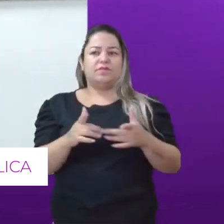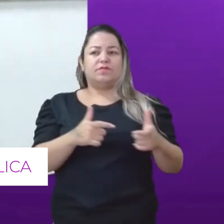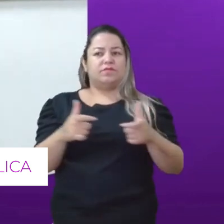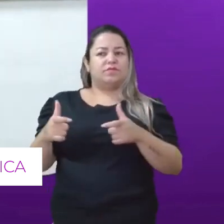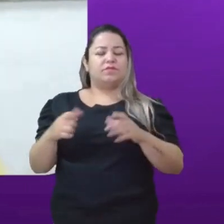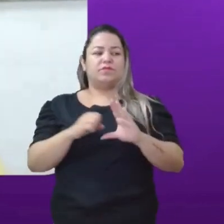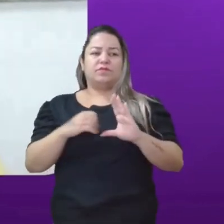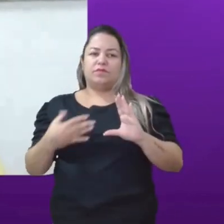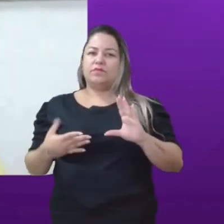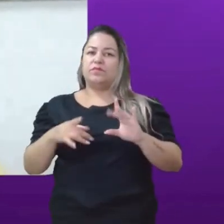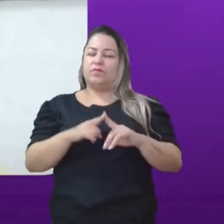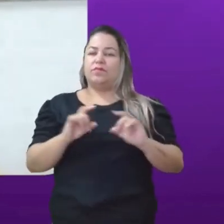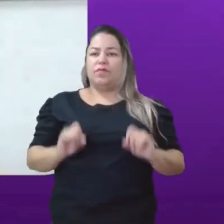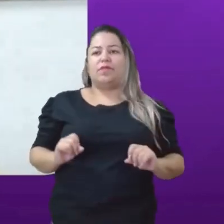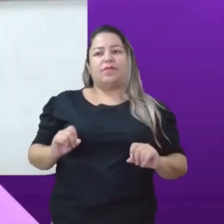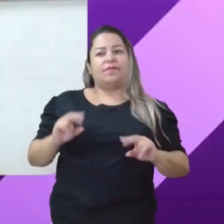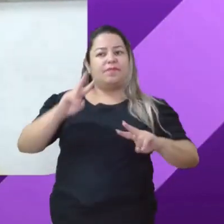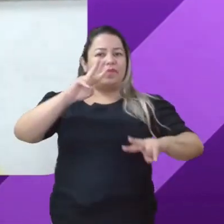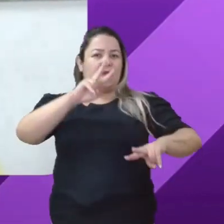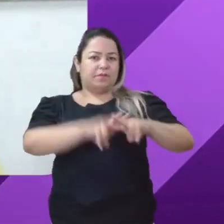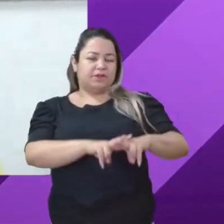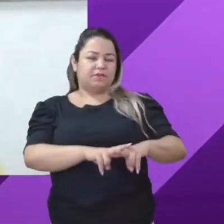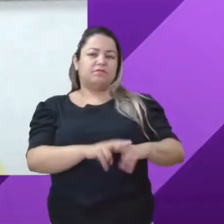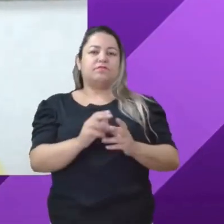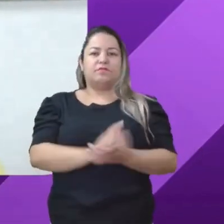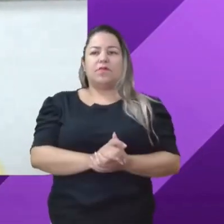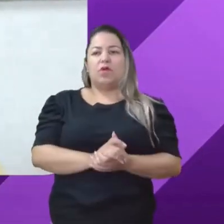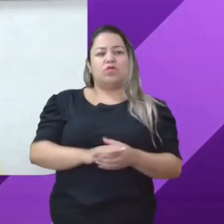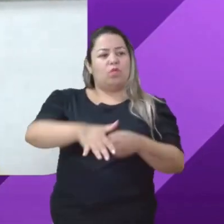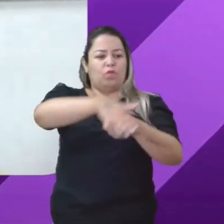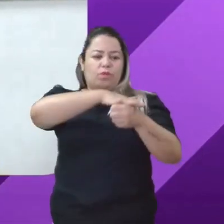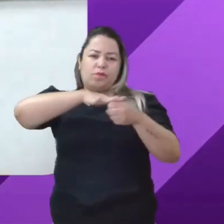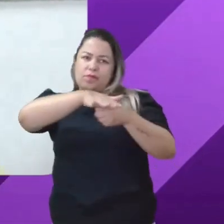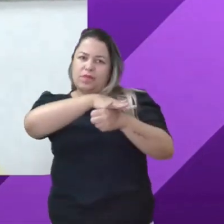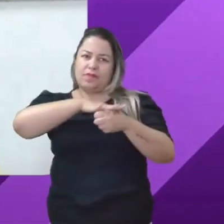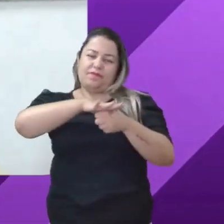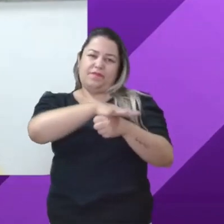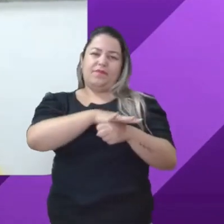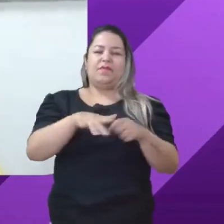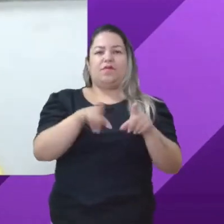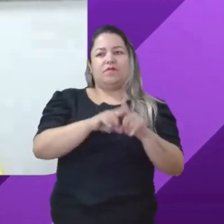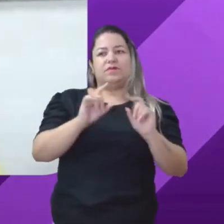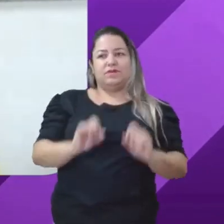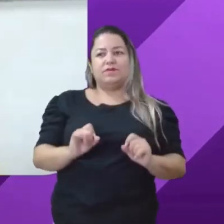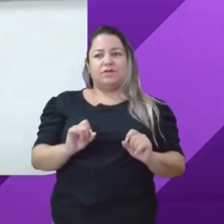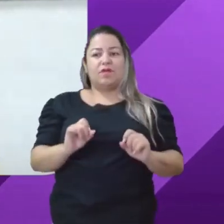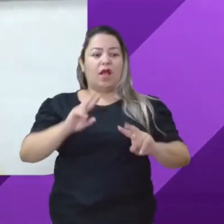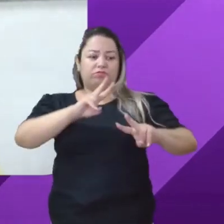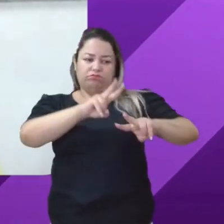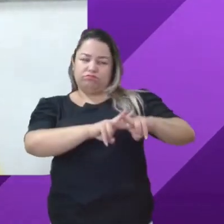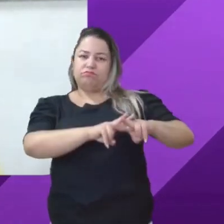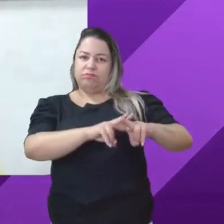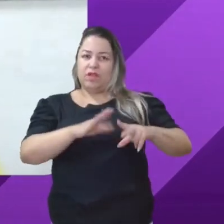aspectos específicos da privação de liberdade, como a superlotação das unidades prisionais, o encarceramento massivo de